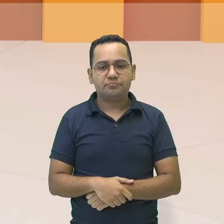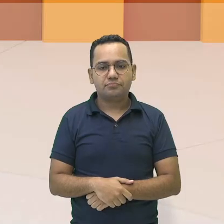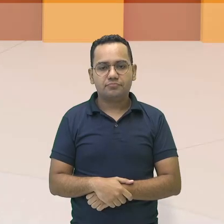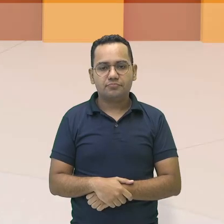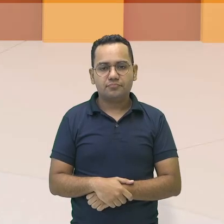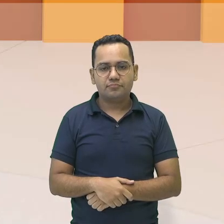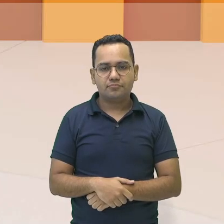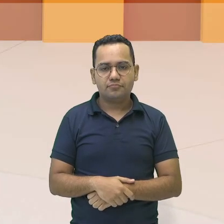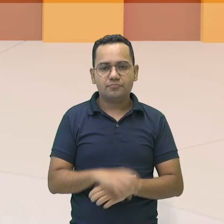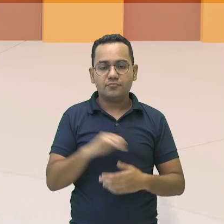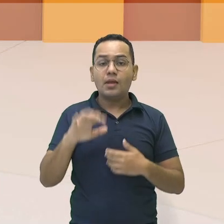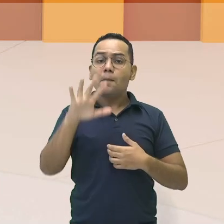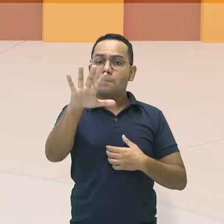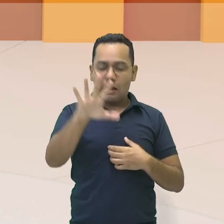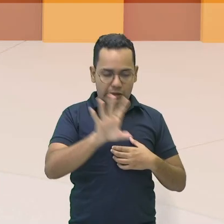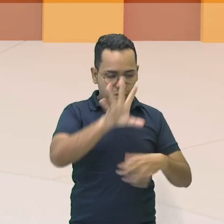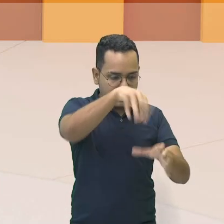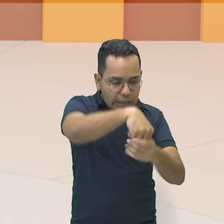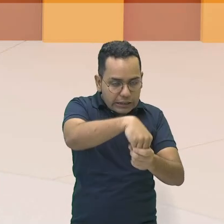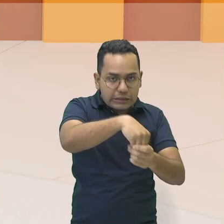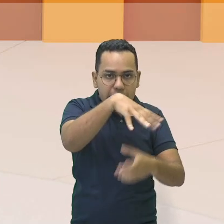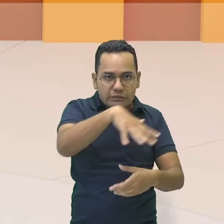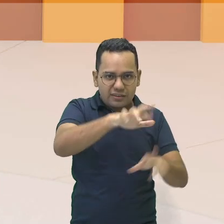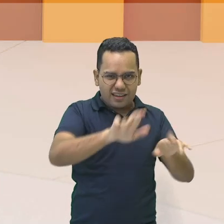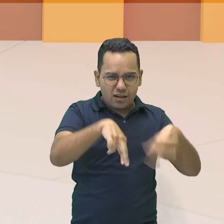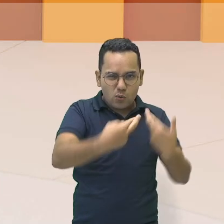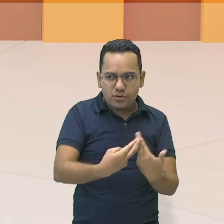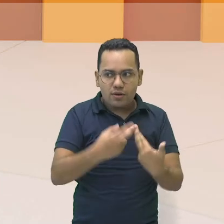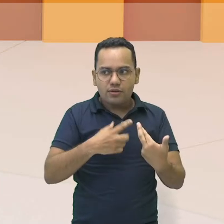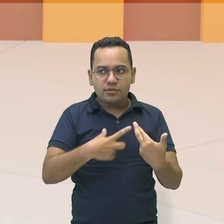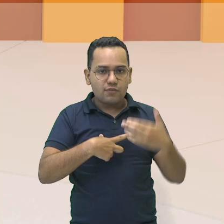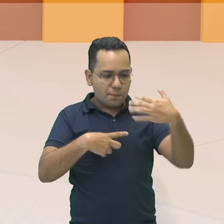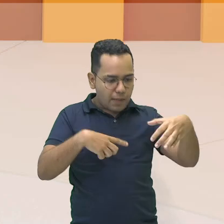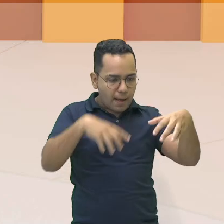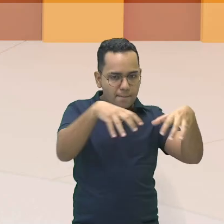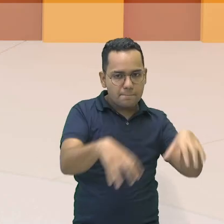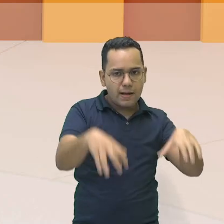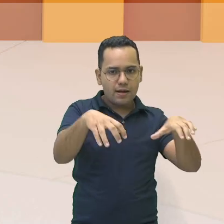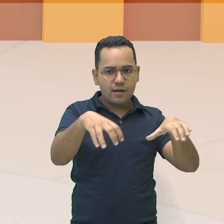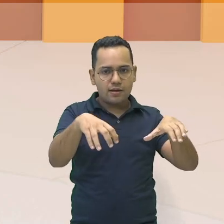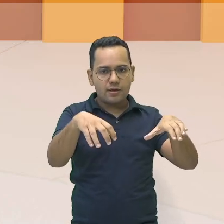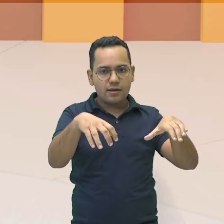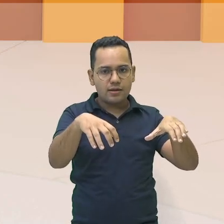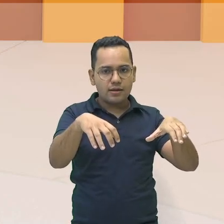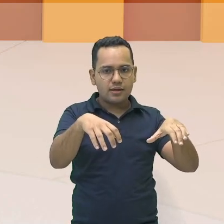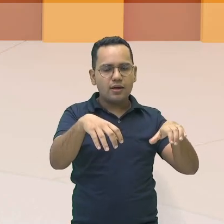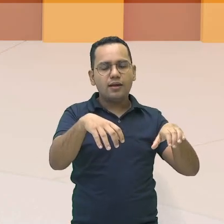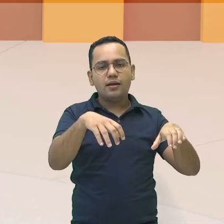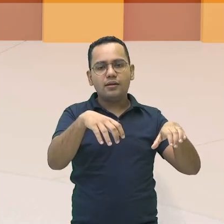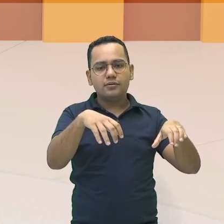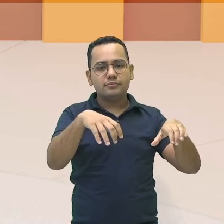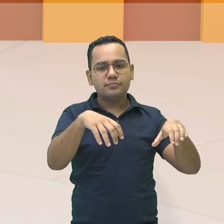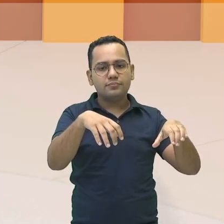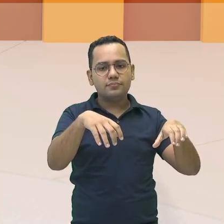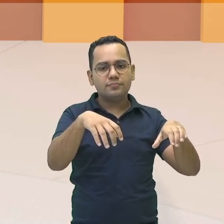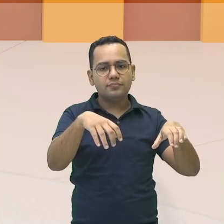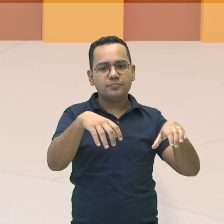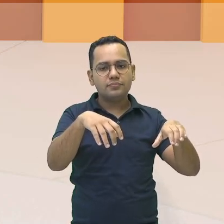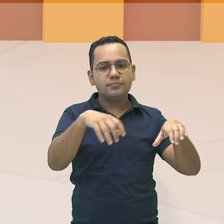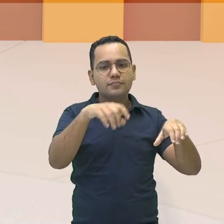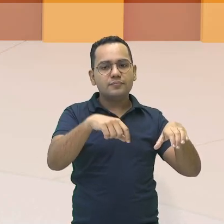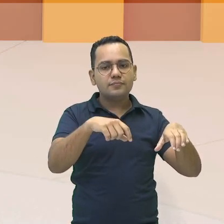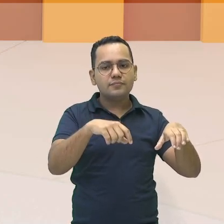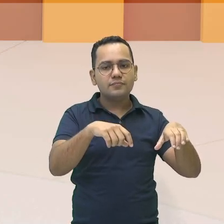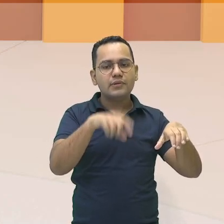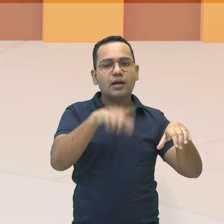foram divididos em dois grupos. O grupo dos eristas, chamados de zeristas, e o grupo,